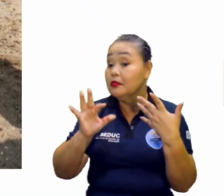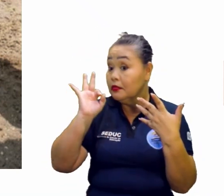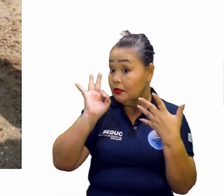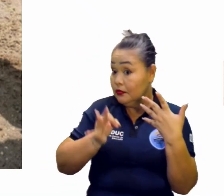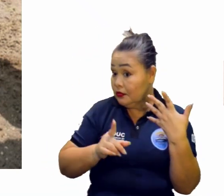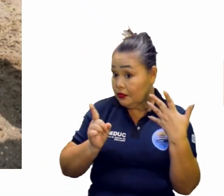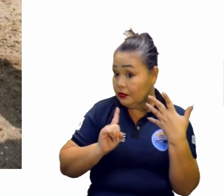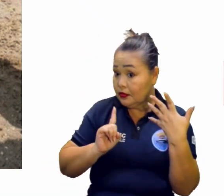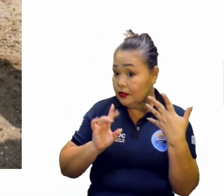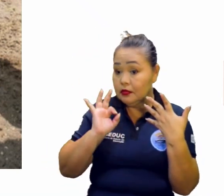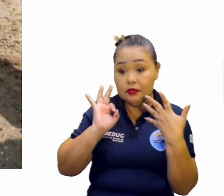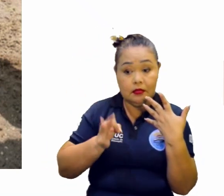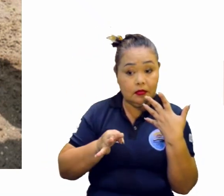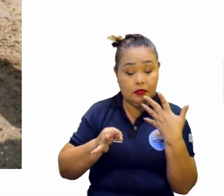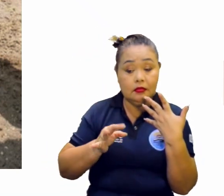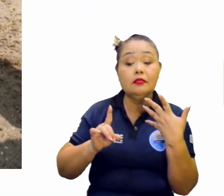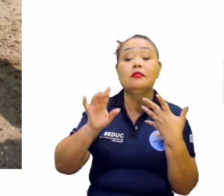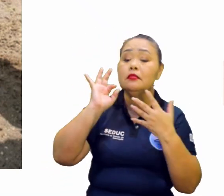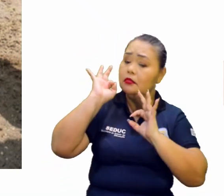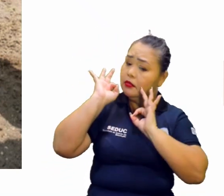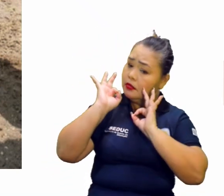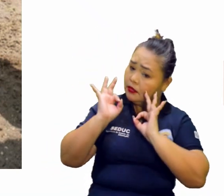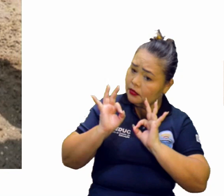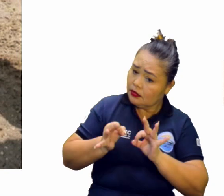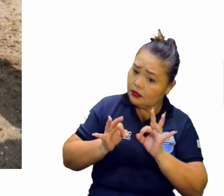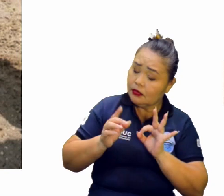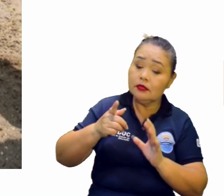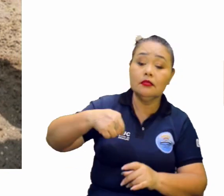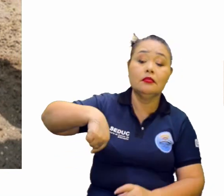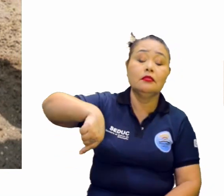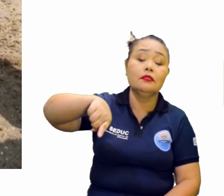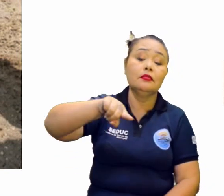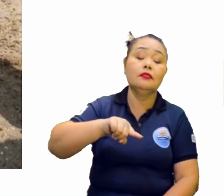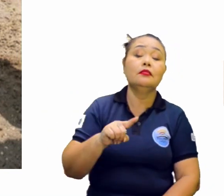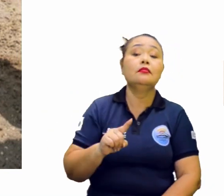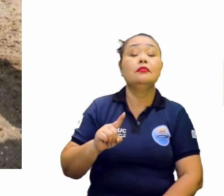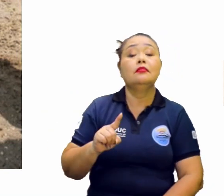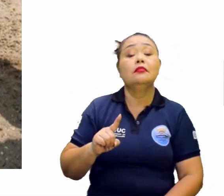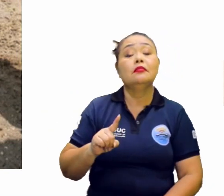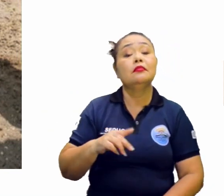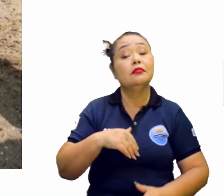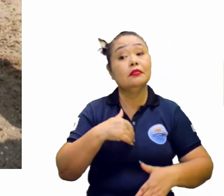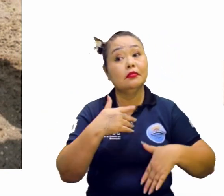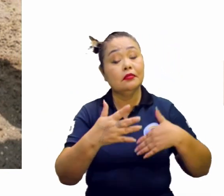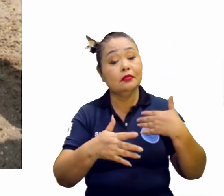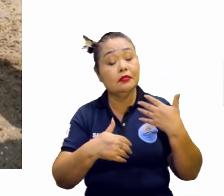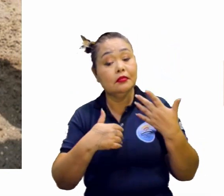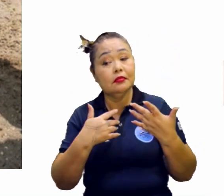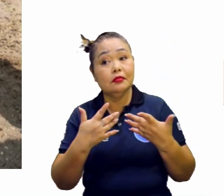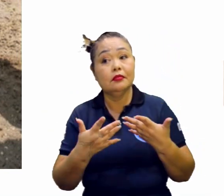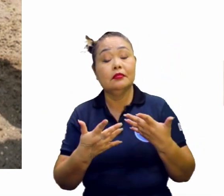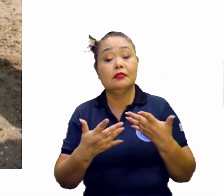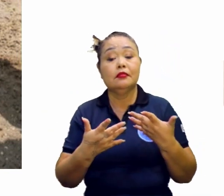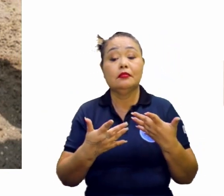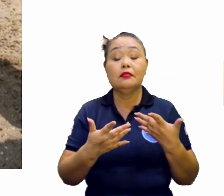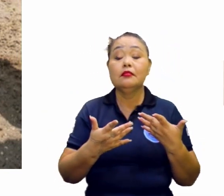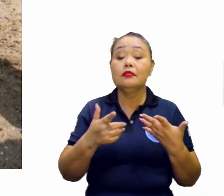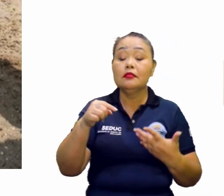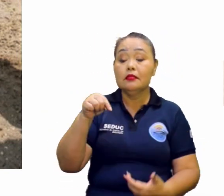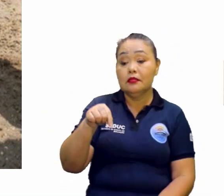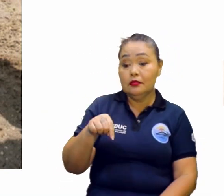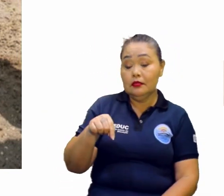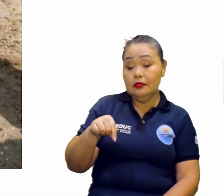é o recomendado. O ideal é que você passe por uma consulta, né? E quem é essa consulta?